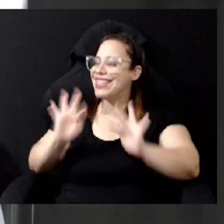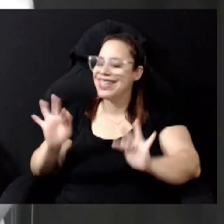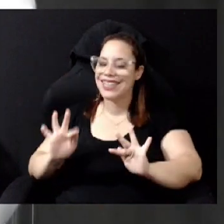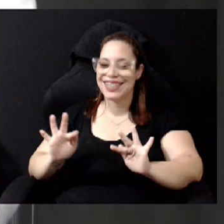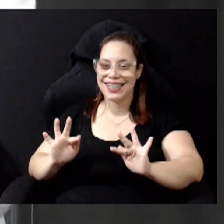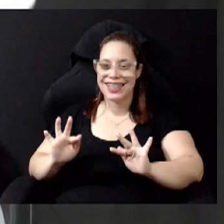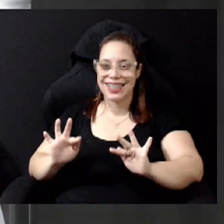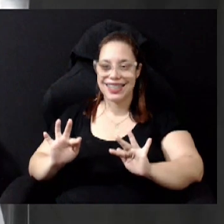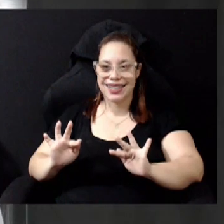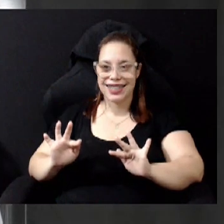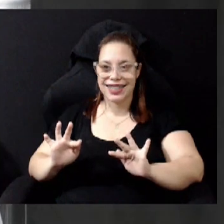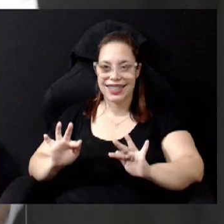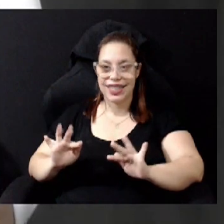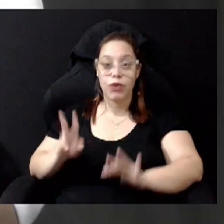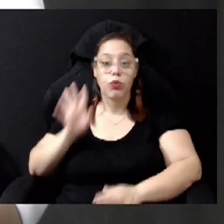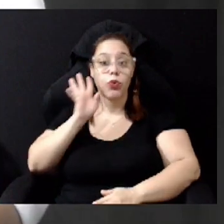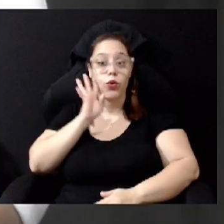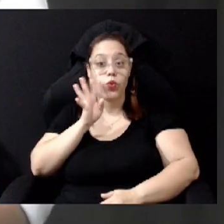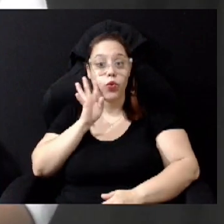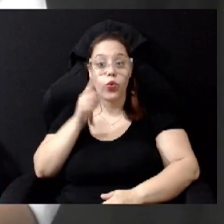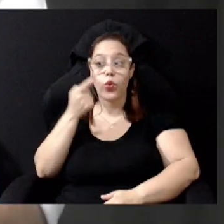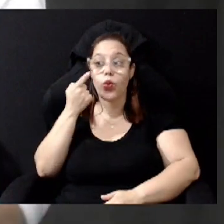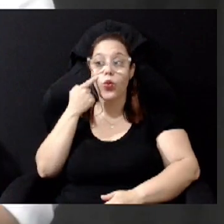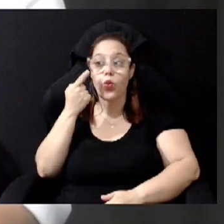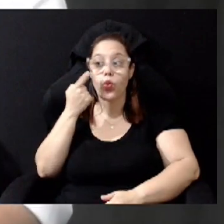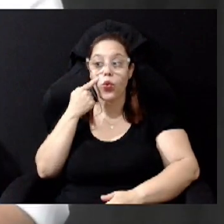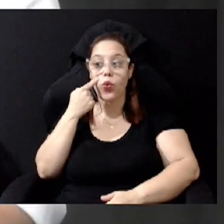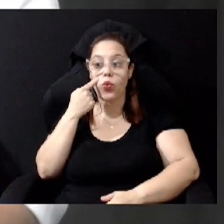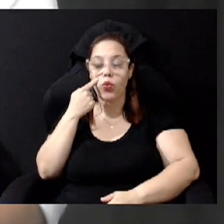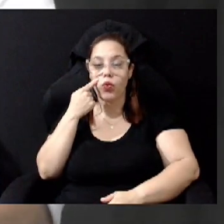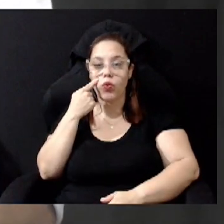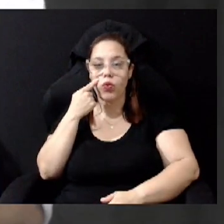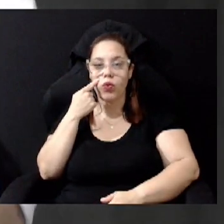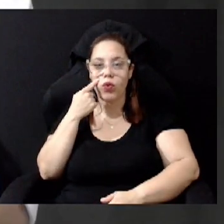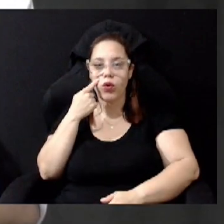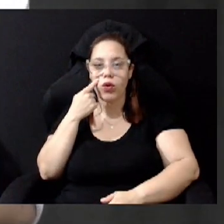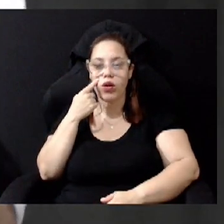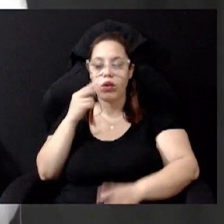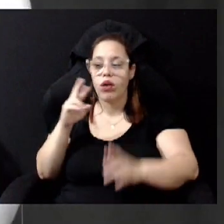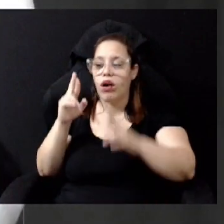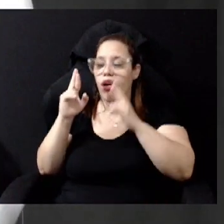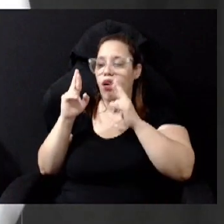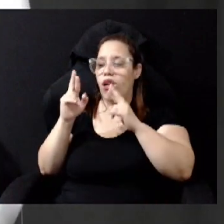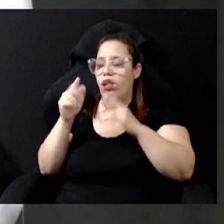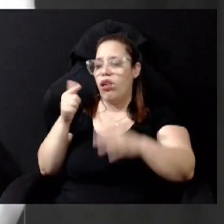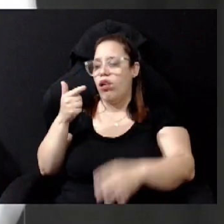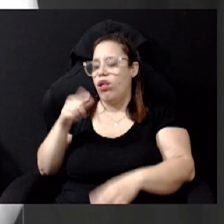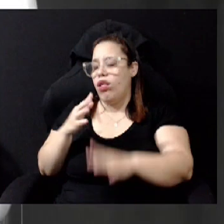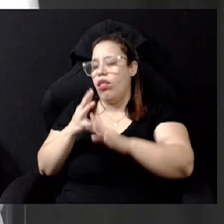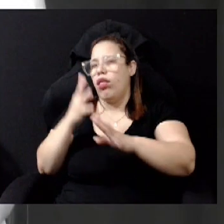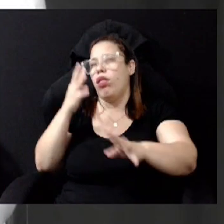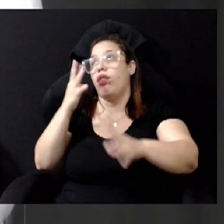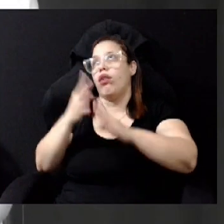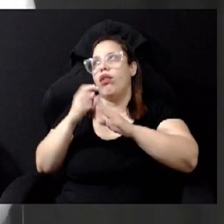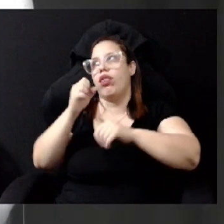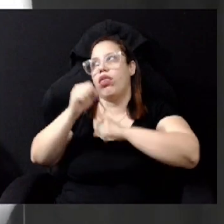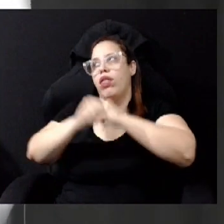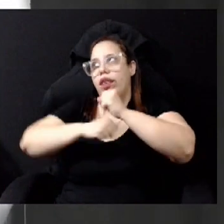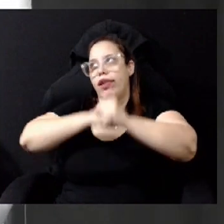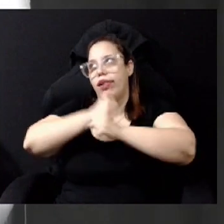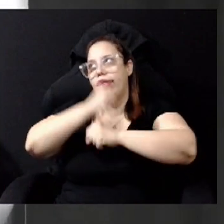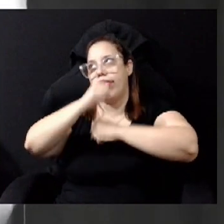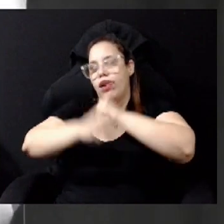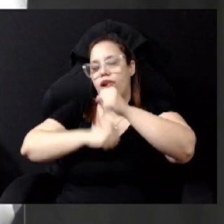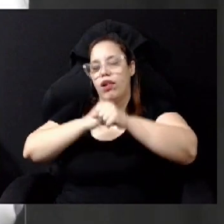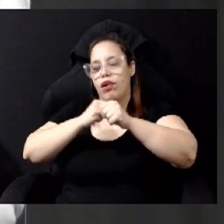muito legal você ver a pessoa que está sem esperança, porque está na fila já há muitos anos e de repente ela é